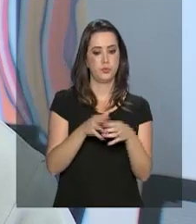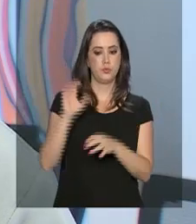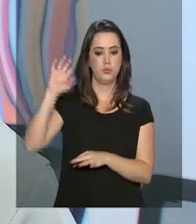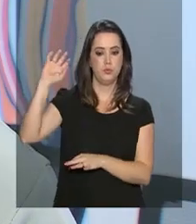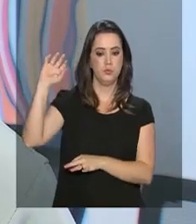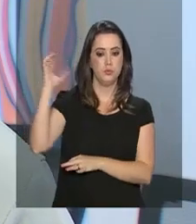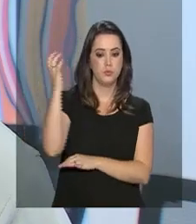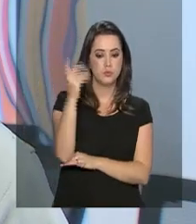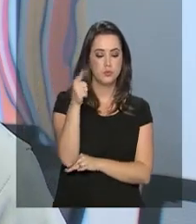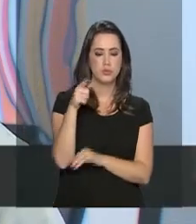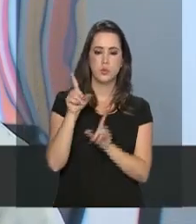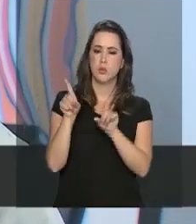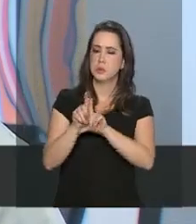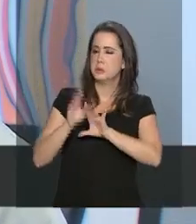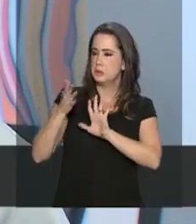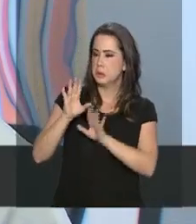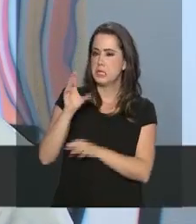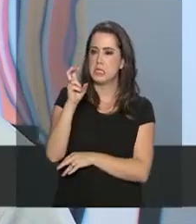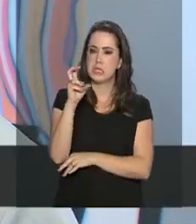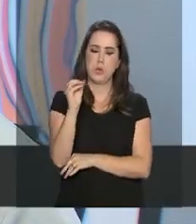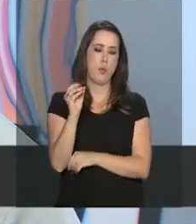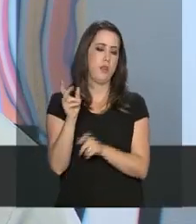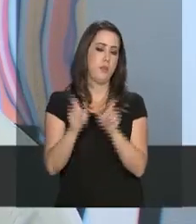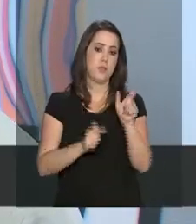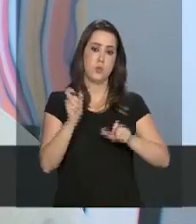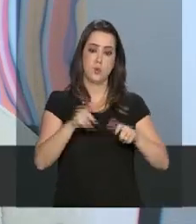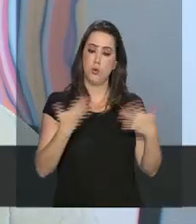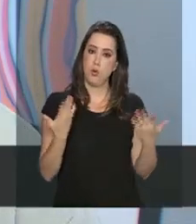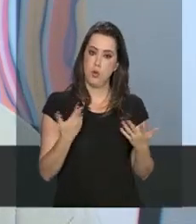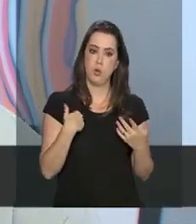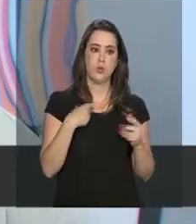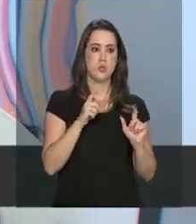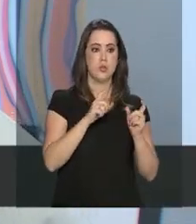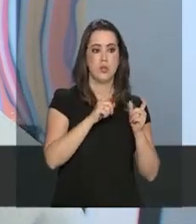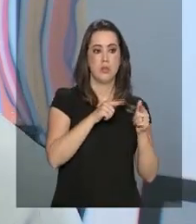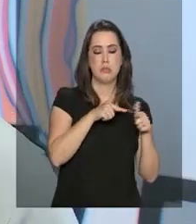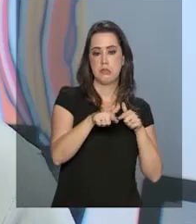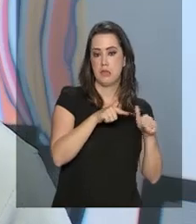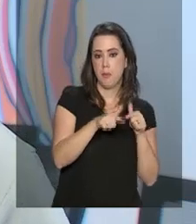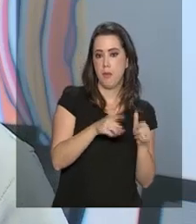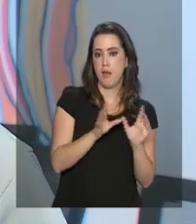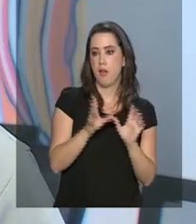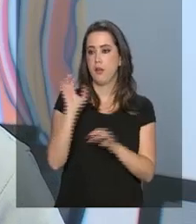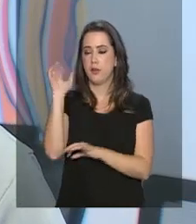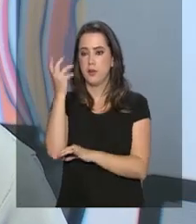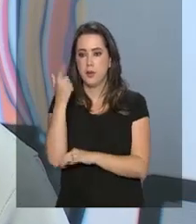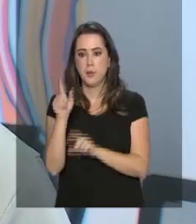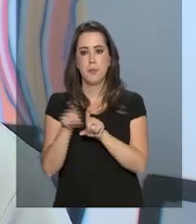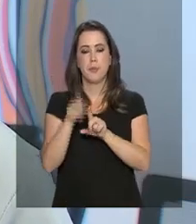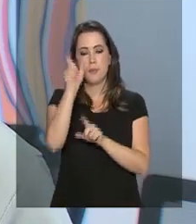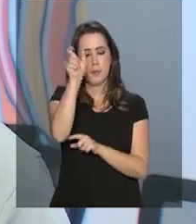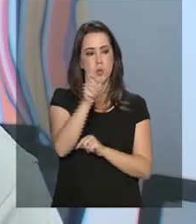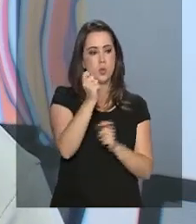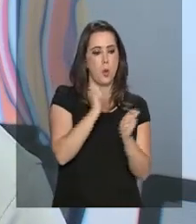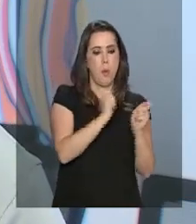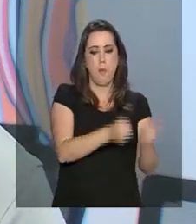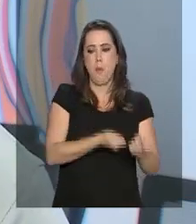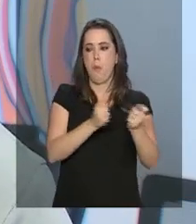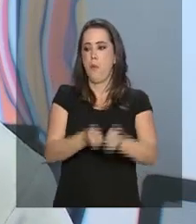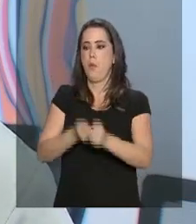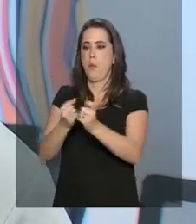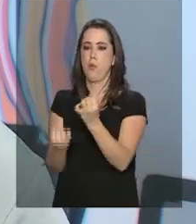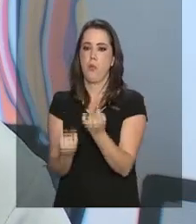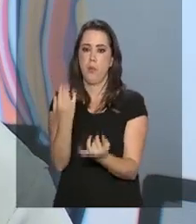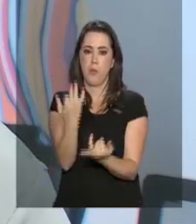gira em torno de 50 pessoas entre analistas ambientais terceirizados brigadistas é com o